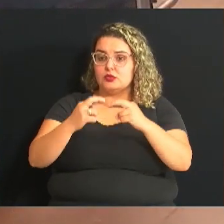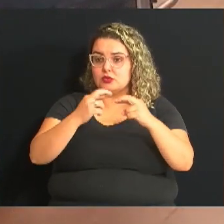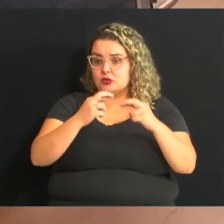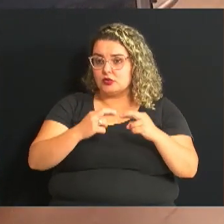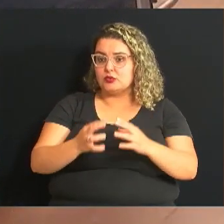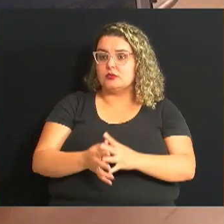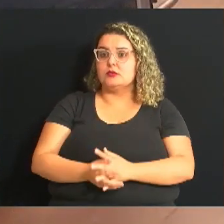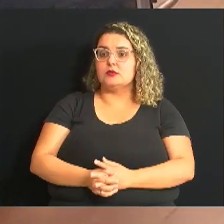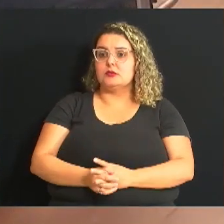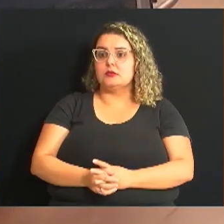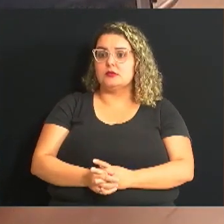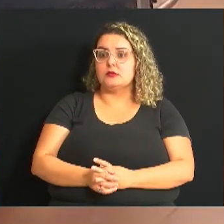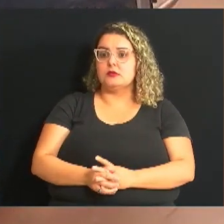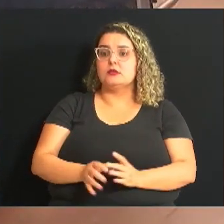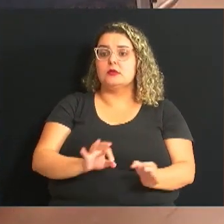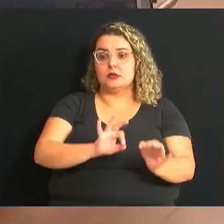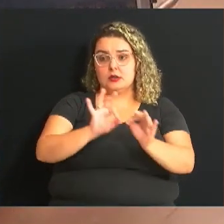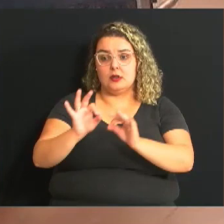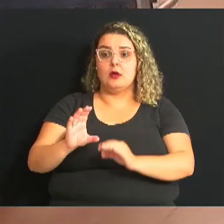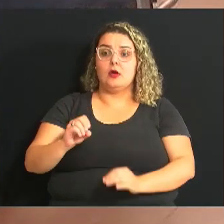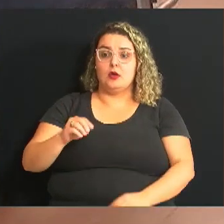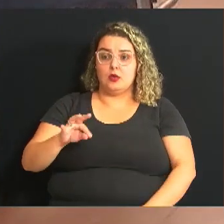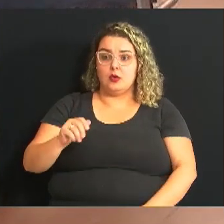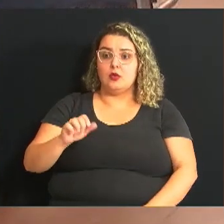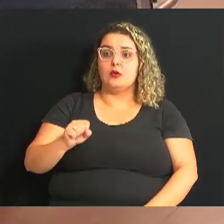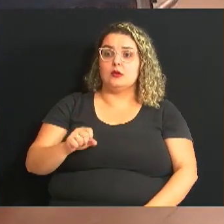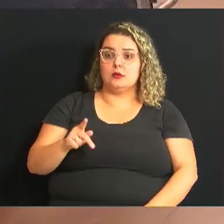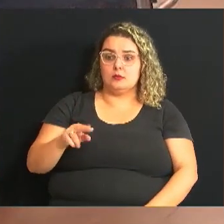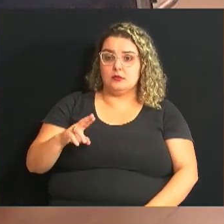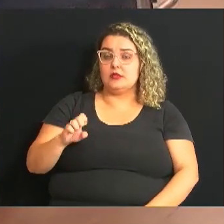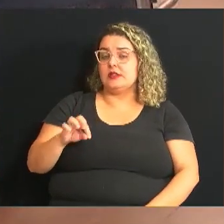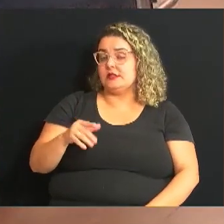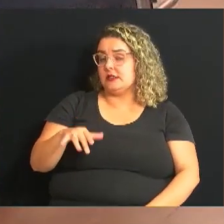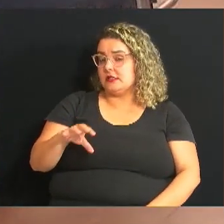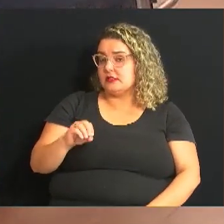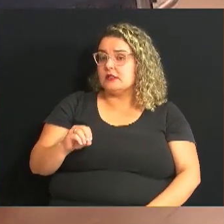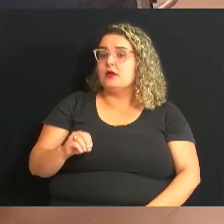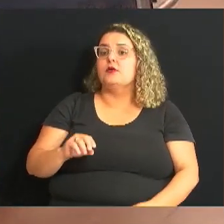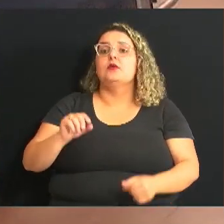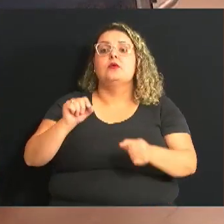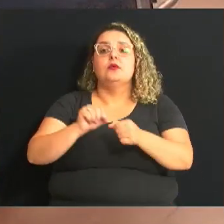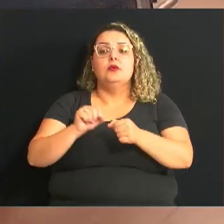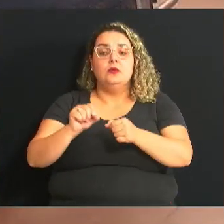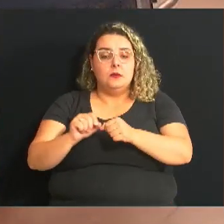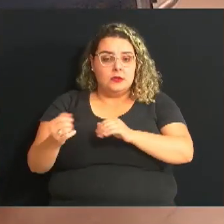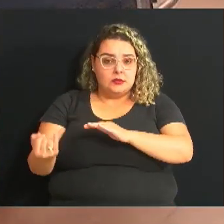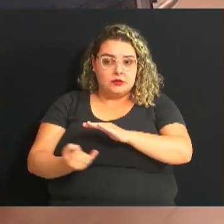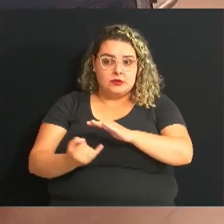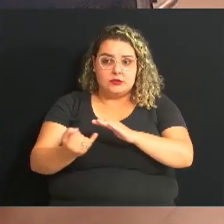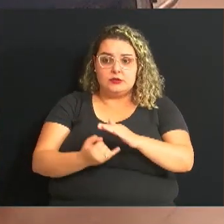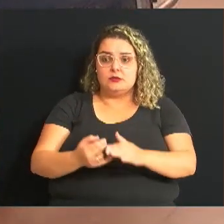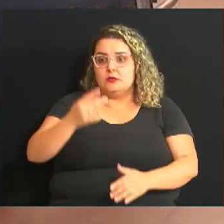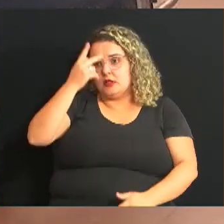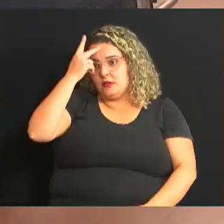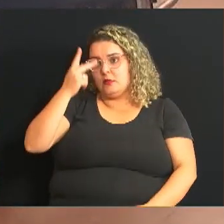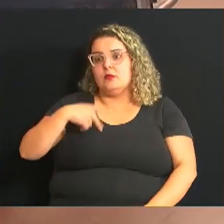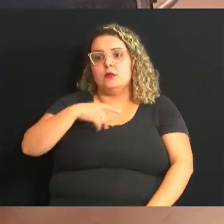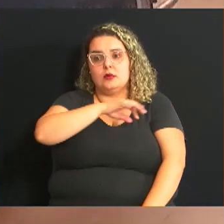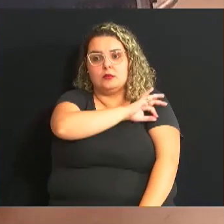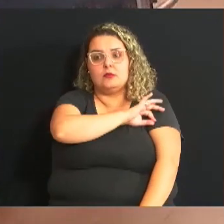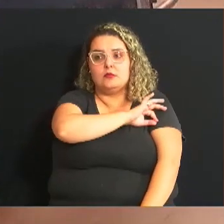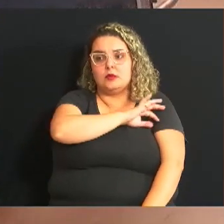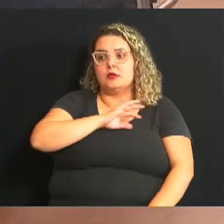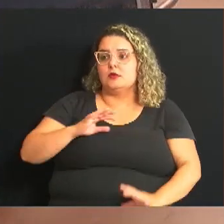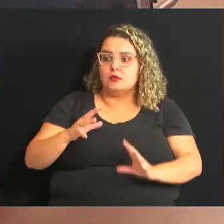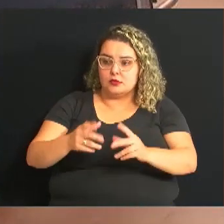e acompanha as contas também, as prestações de contas feitas pelas instituições, pela Prefeitura, para ambos. Então,